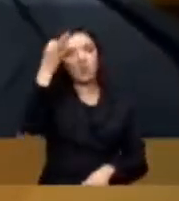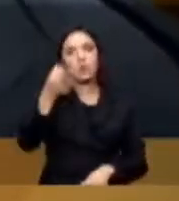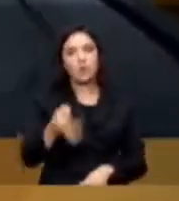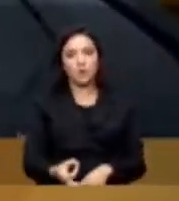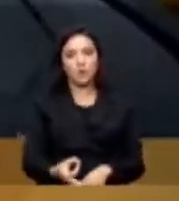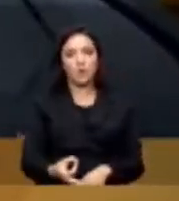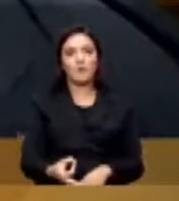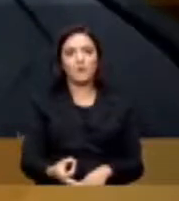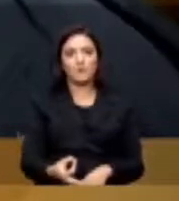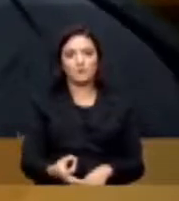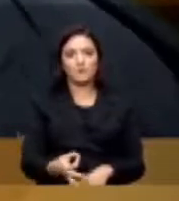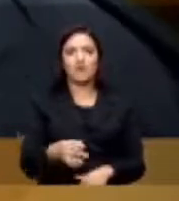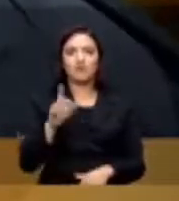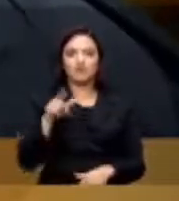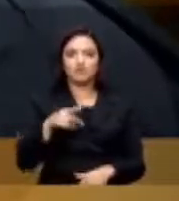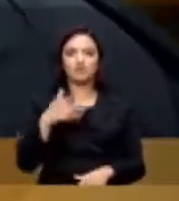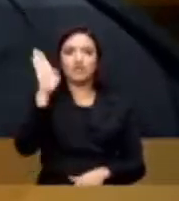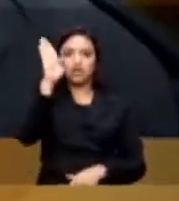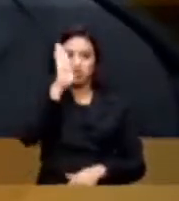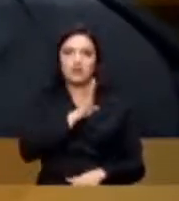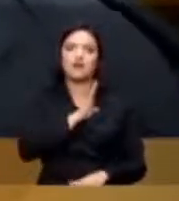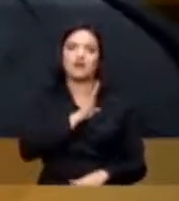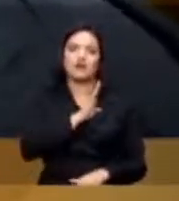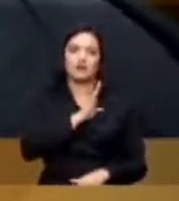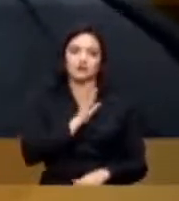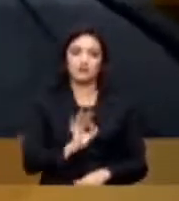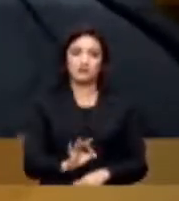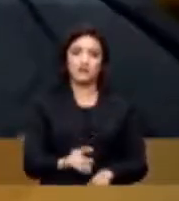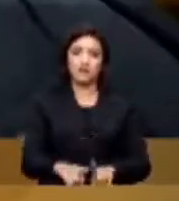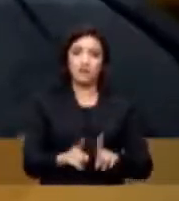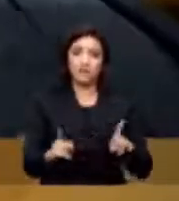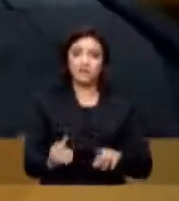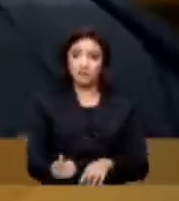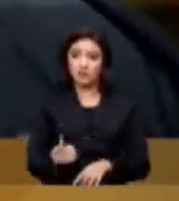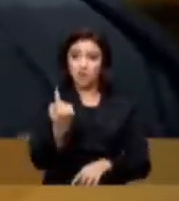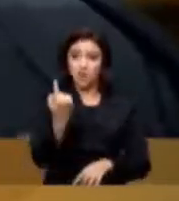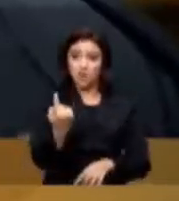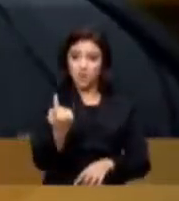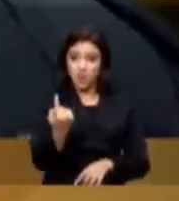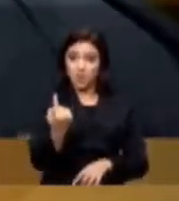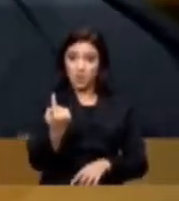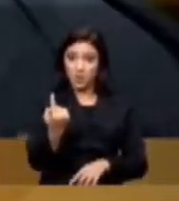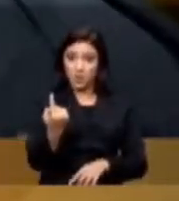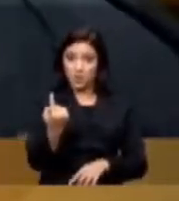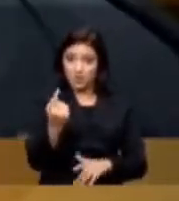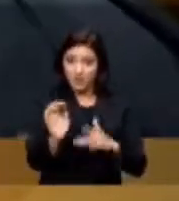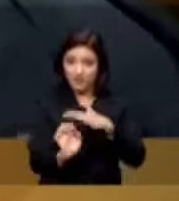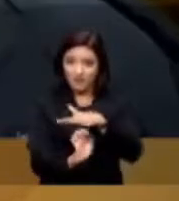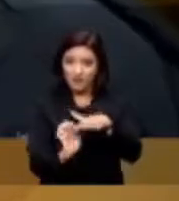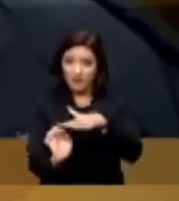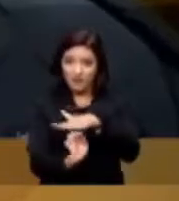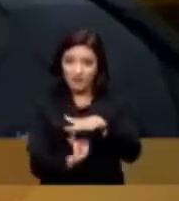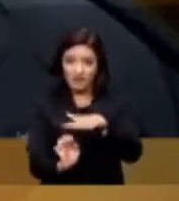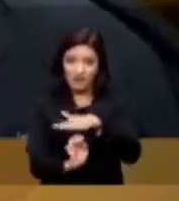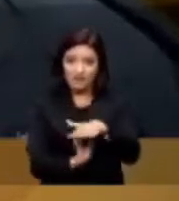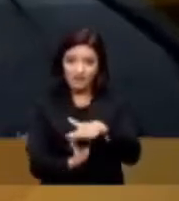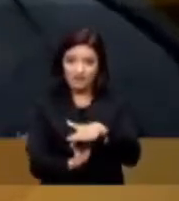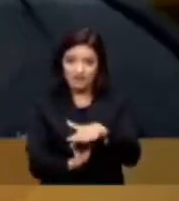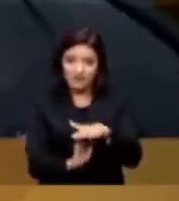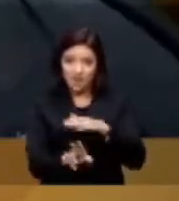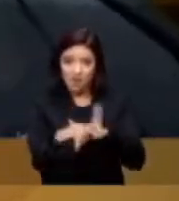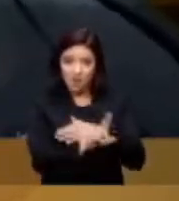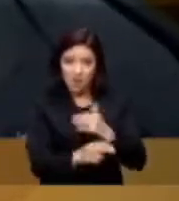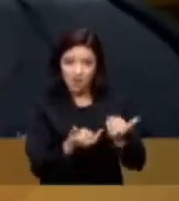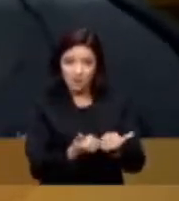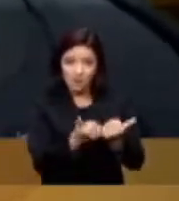ser gratuito e não oneroso. Mas quando um dos concidadãos, uma empresa, pode usar o